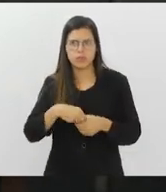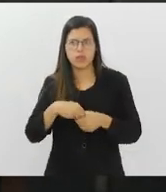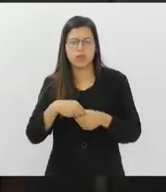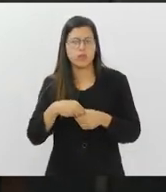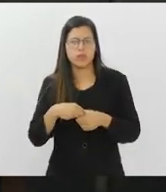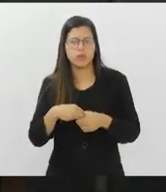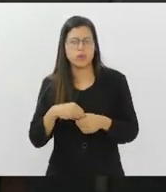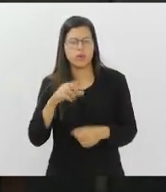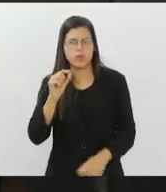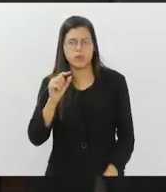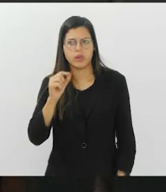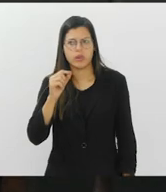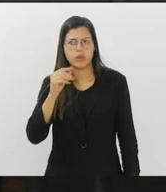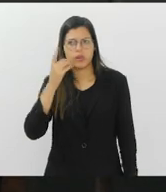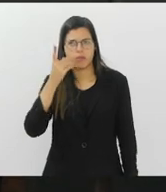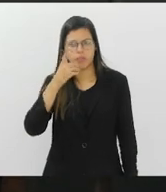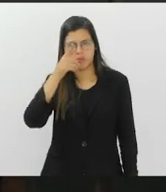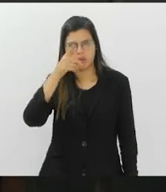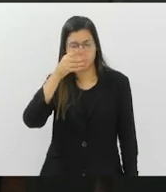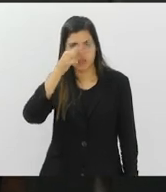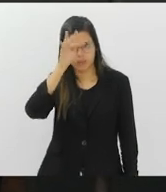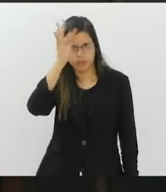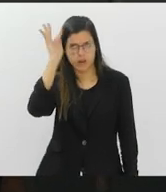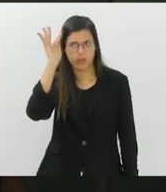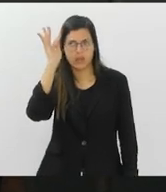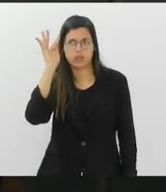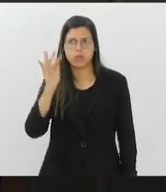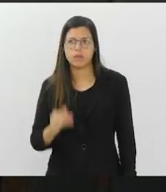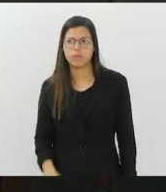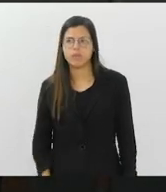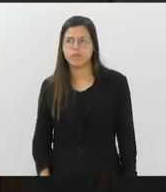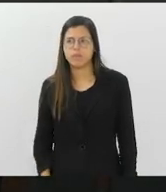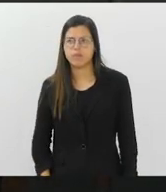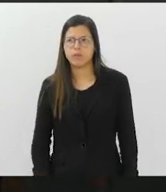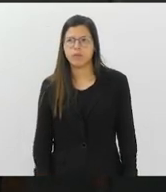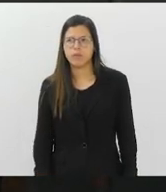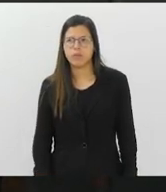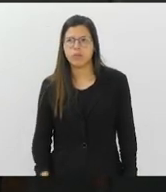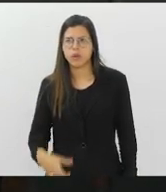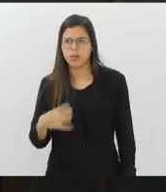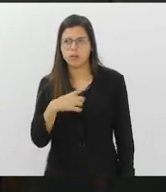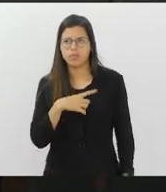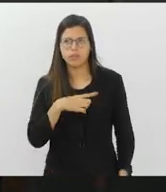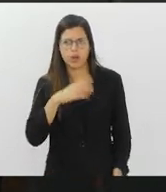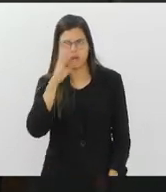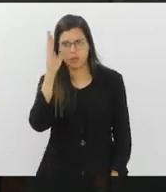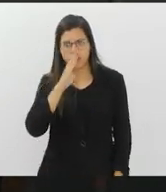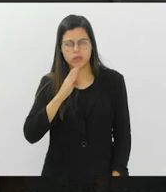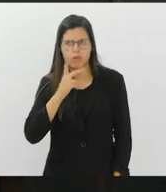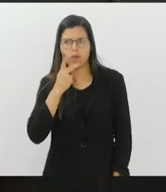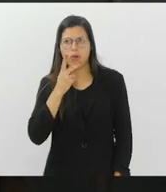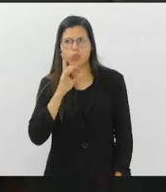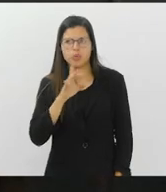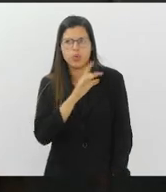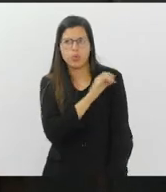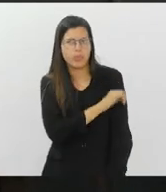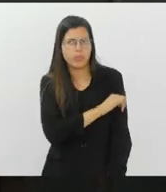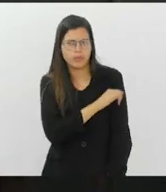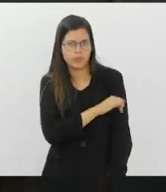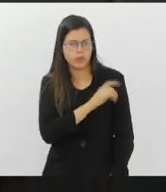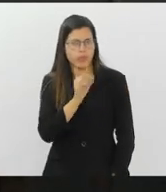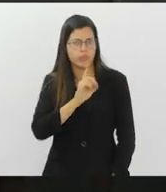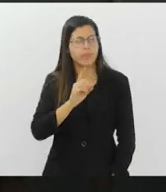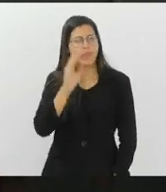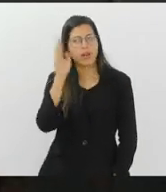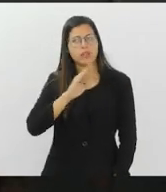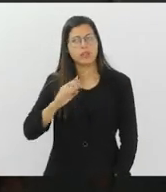Fred, para que se entenda, você tem uma média, e aí digo Brasil, não só Rio, mas depois eu chego no Rio, mas há